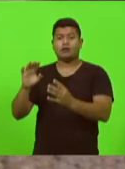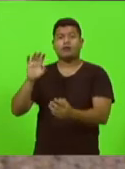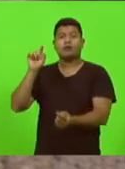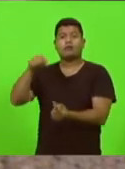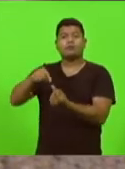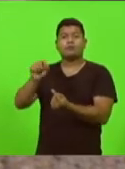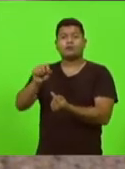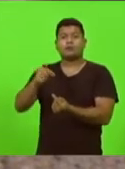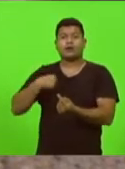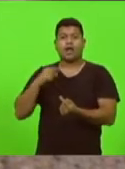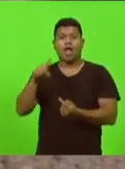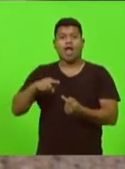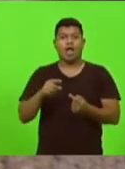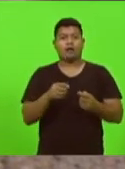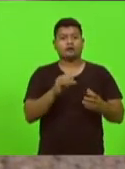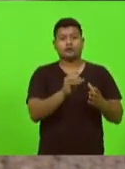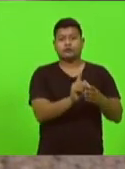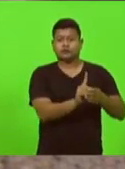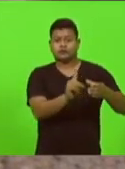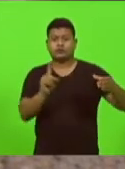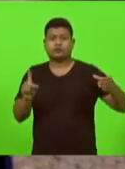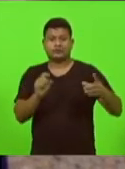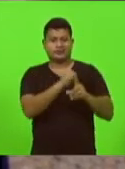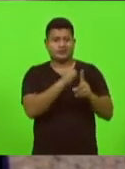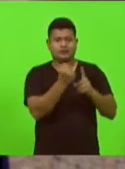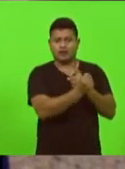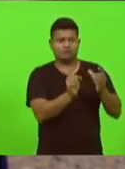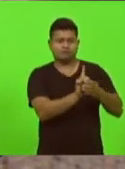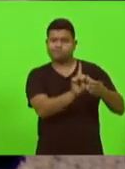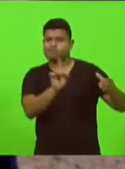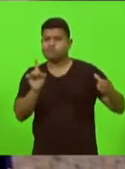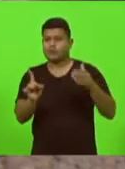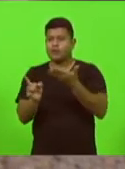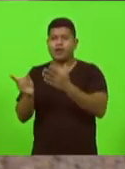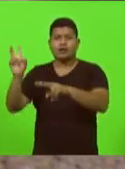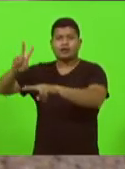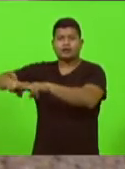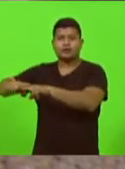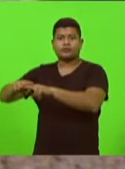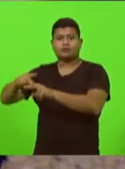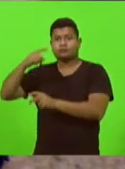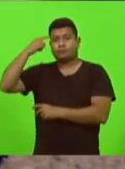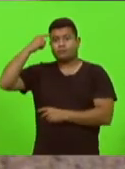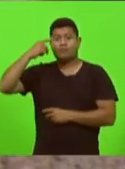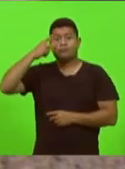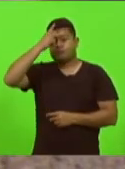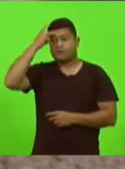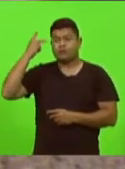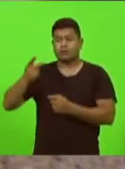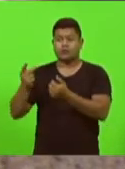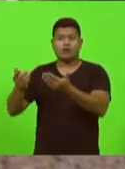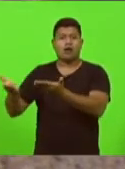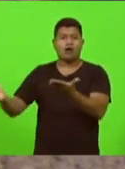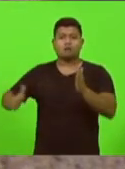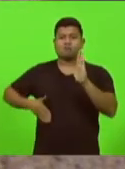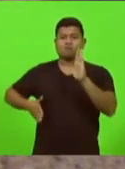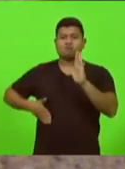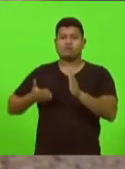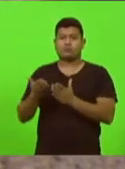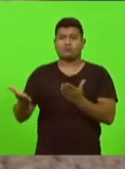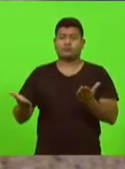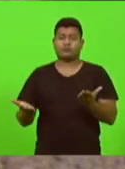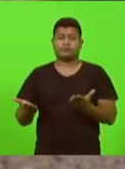esses indivíduos que são delinquentes. Esse é o objetivo primeiro da cadeia. E claro que as saídinhas de